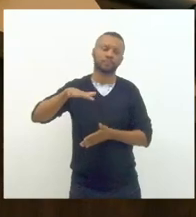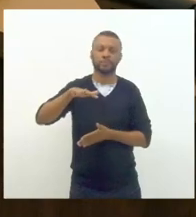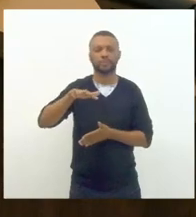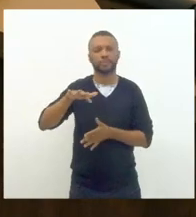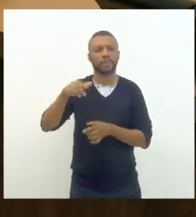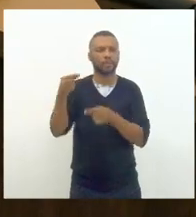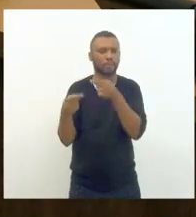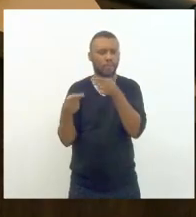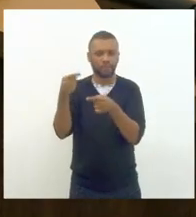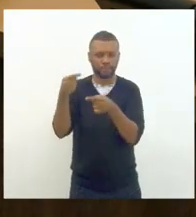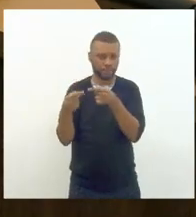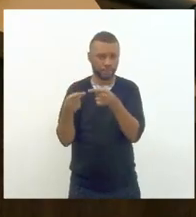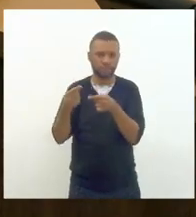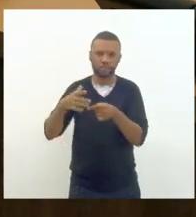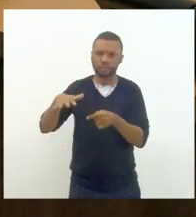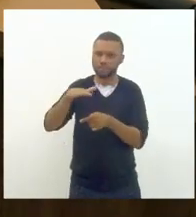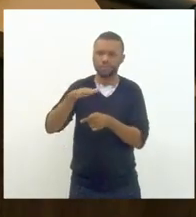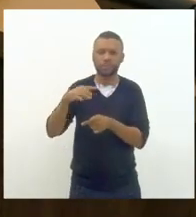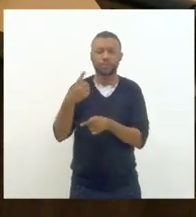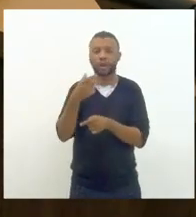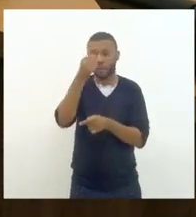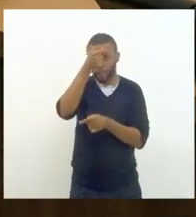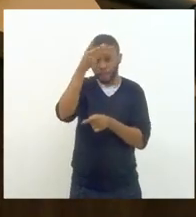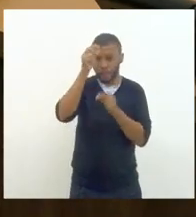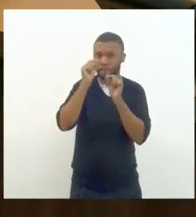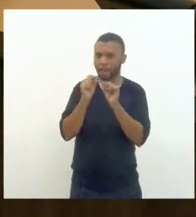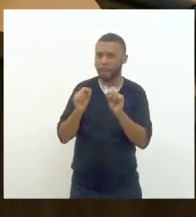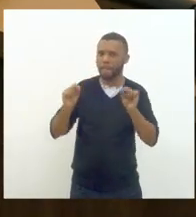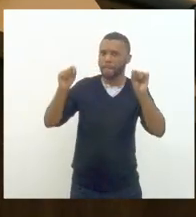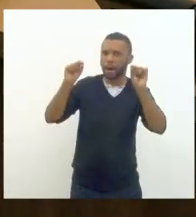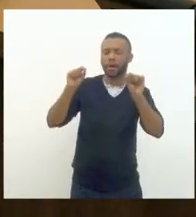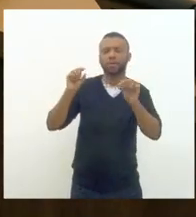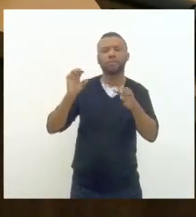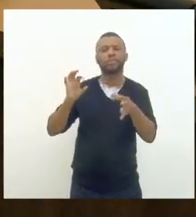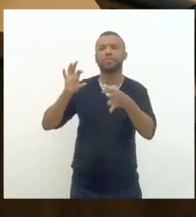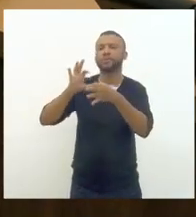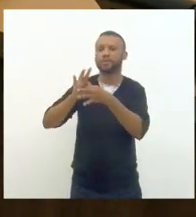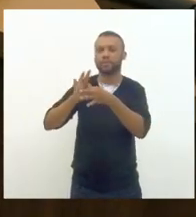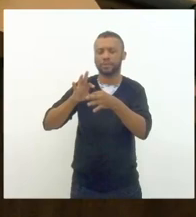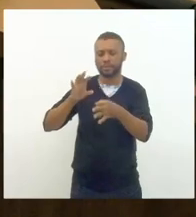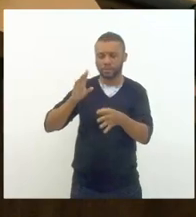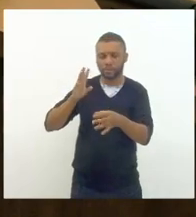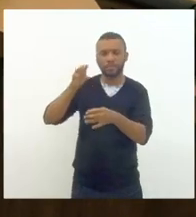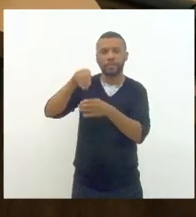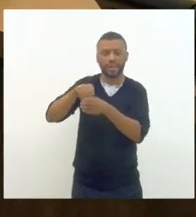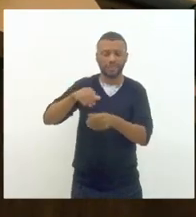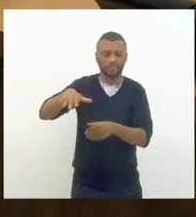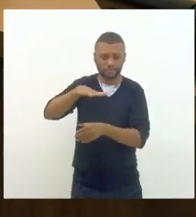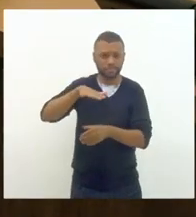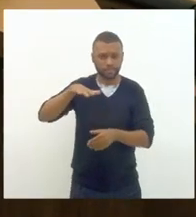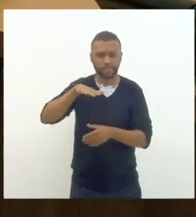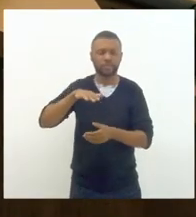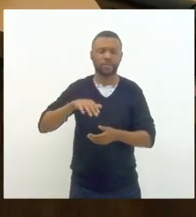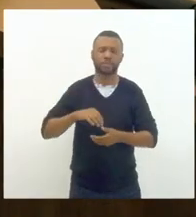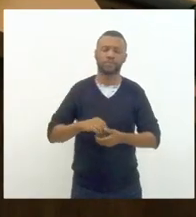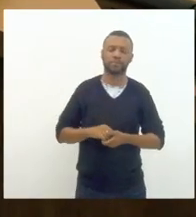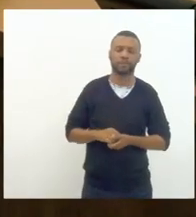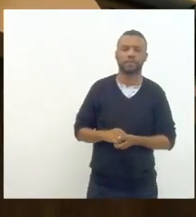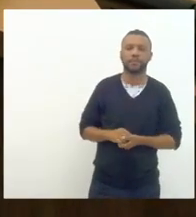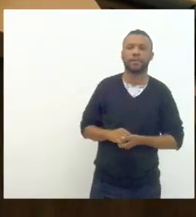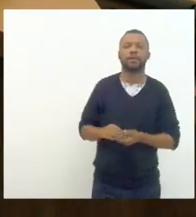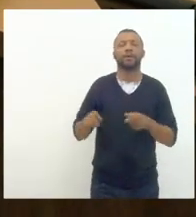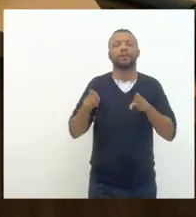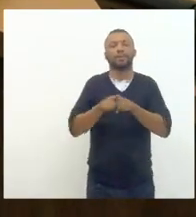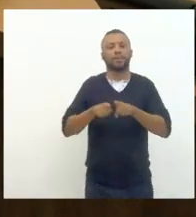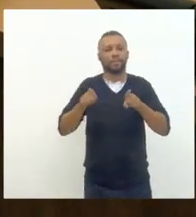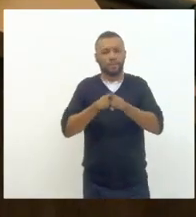desse projeto, nos municípios que ali estão arrolados. Inclusive, deputado